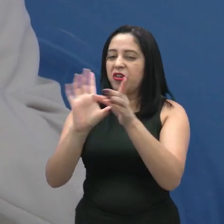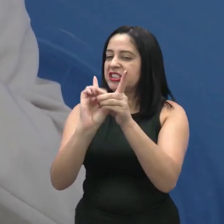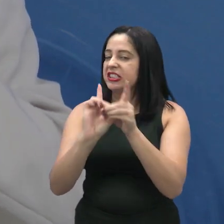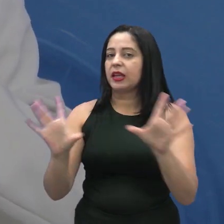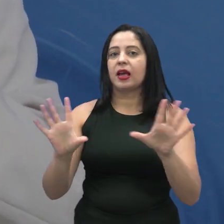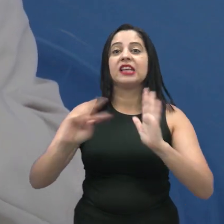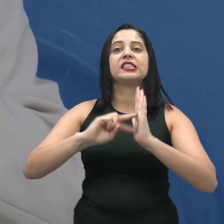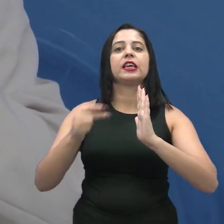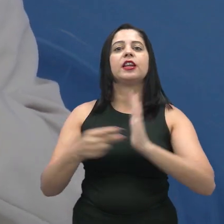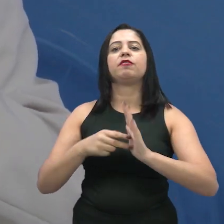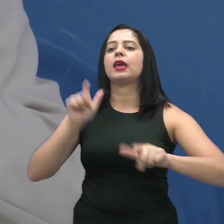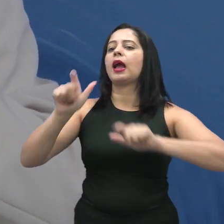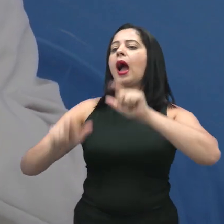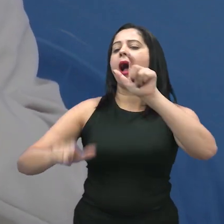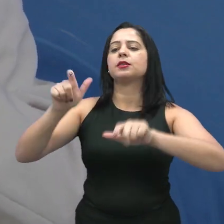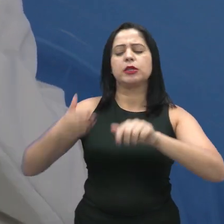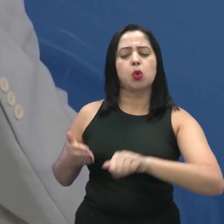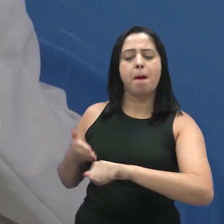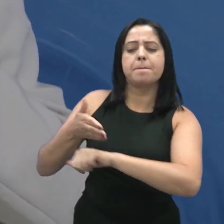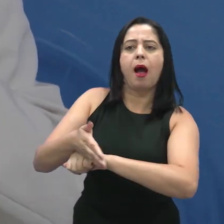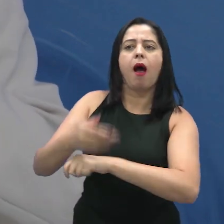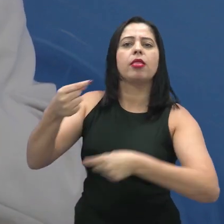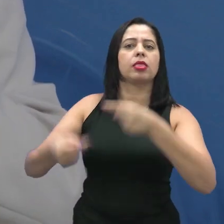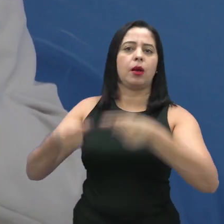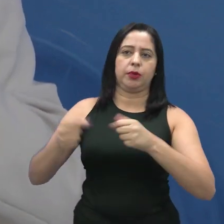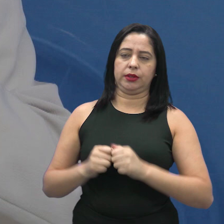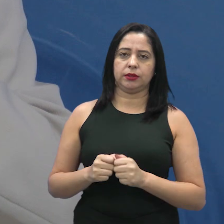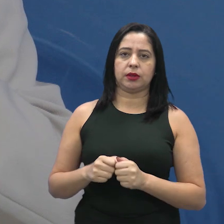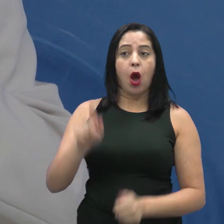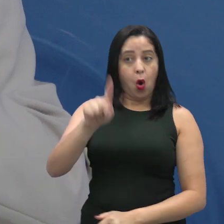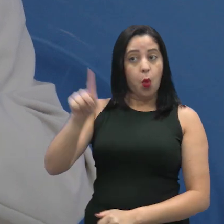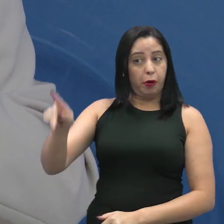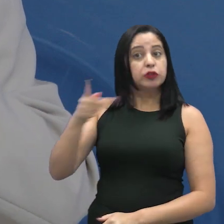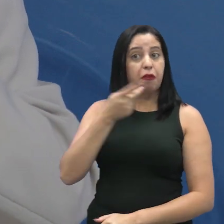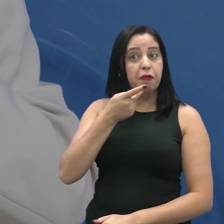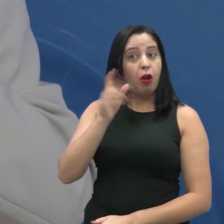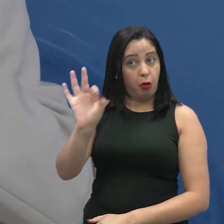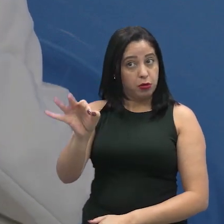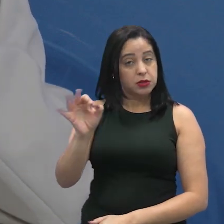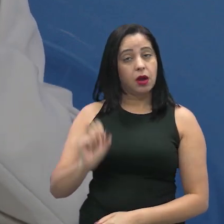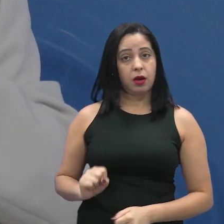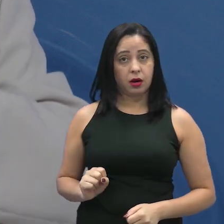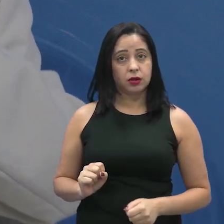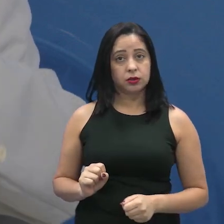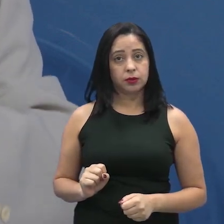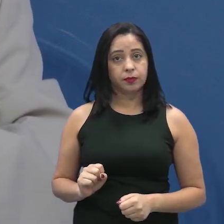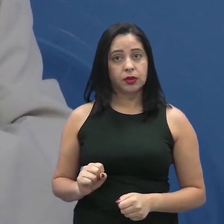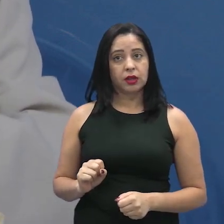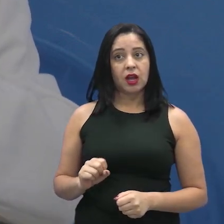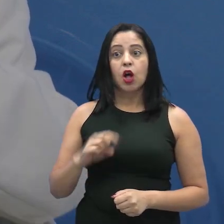pressupõe participação cidadã, que é exatamente o que o professor José Maurício citou, né? Nós